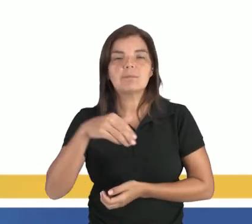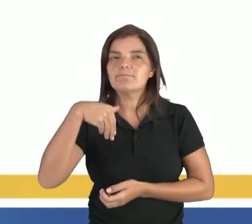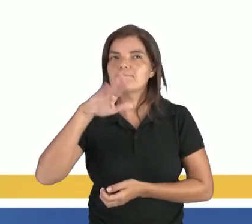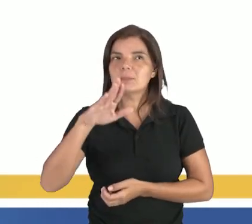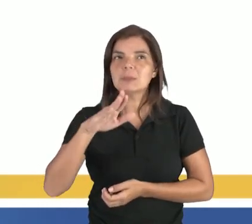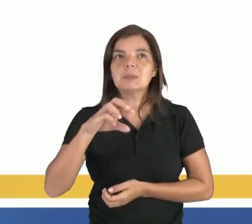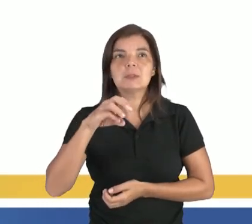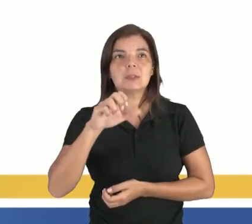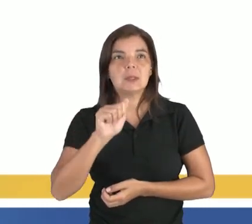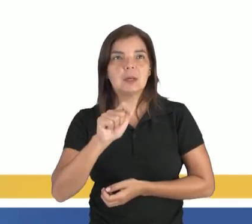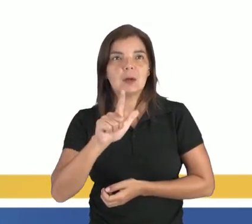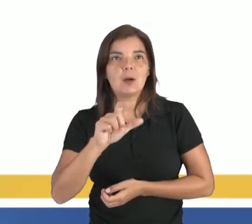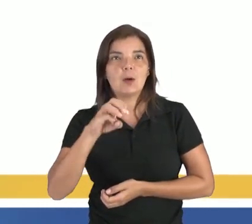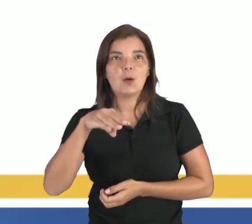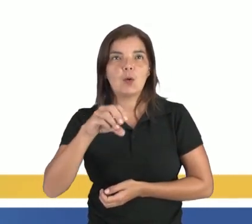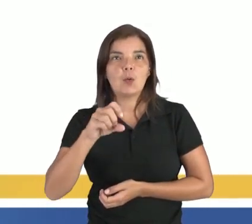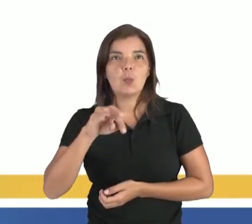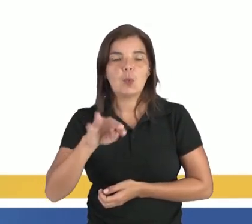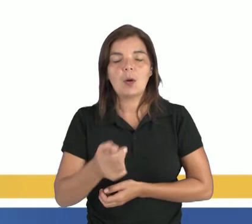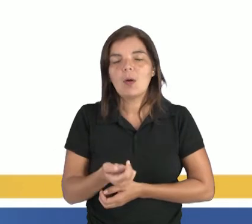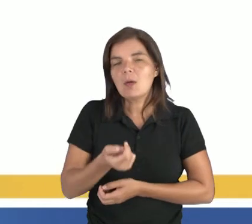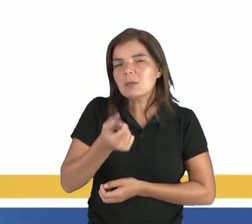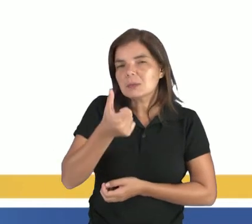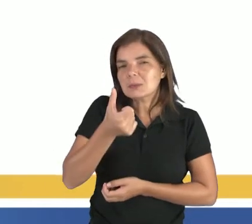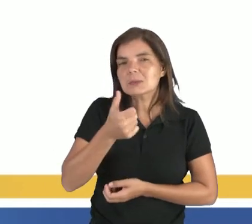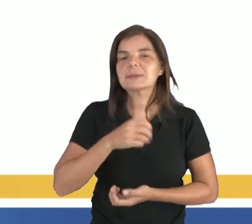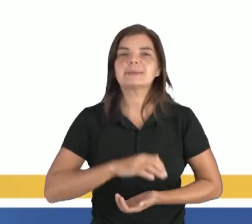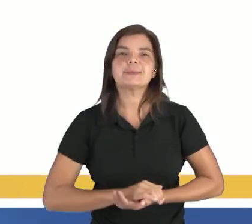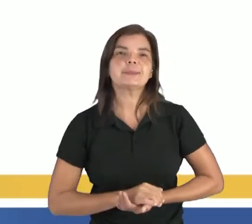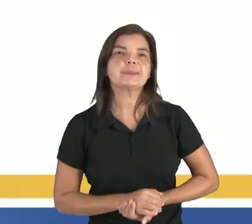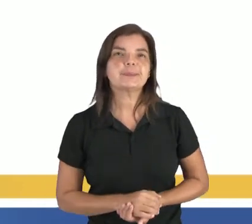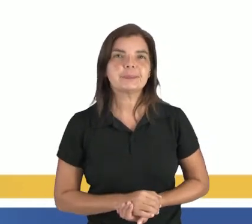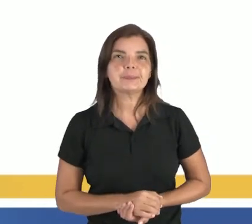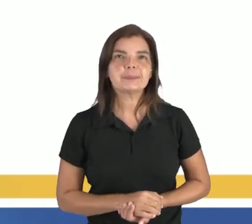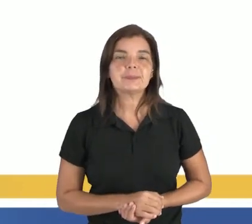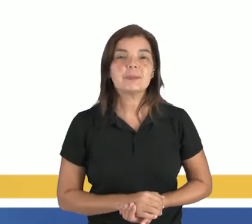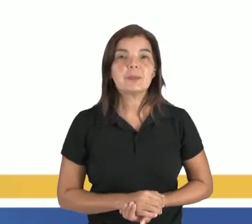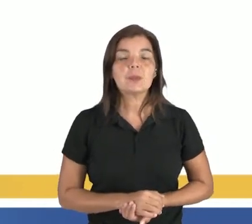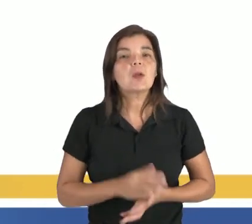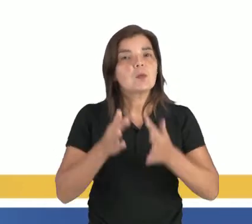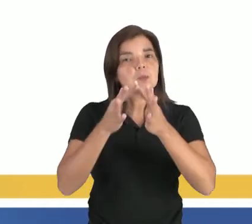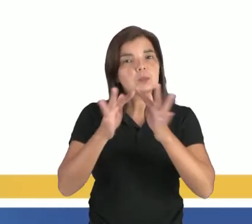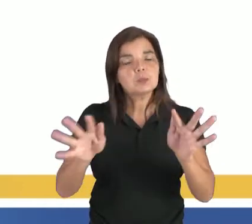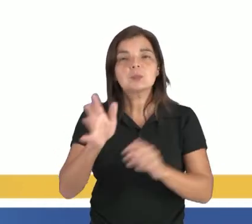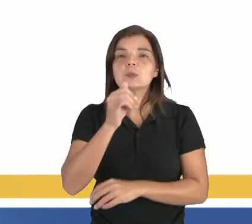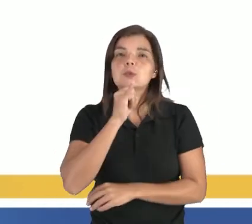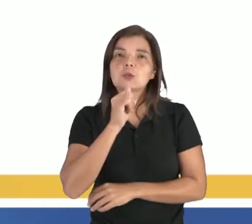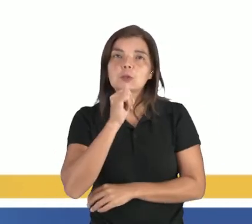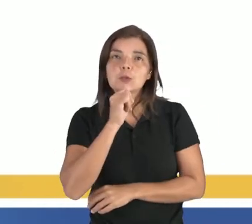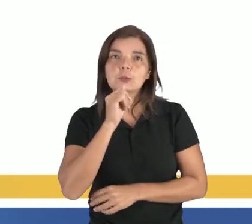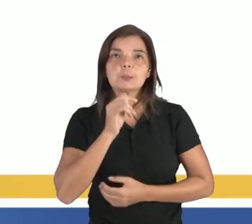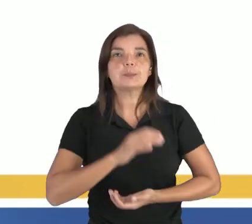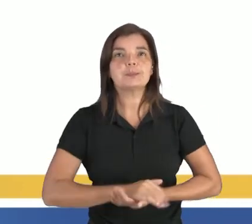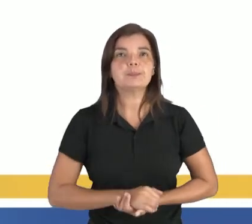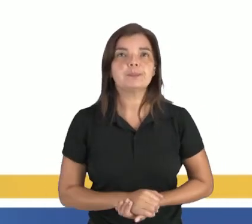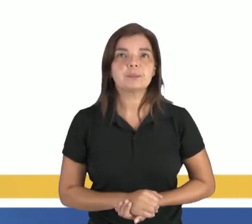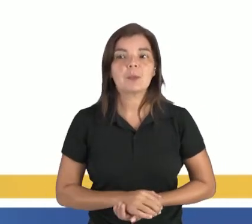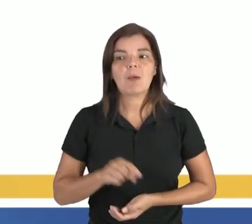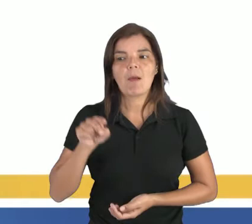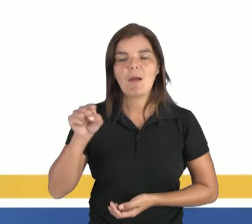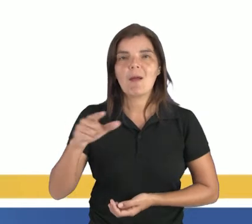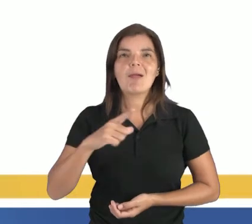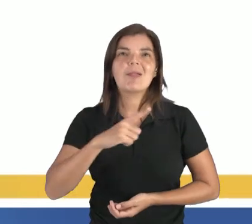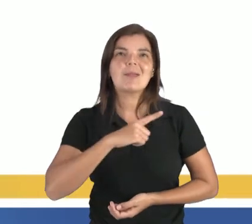More, mas. Almost, quase. Dentro de um exemplo, she is almost